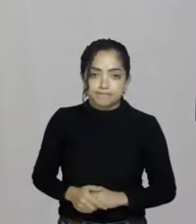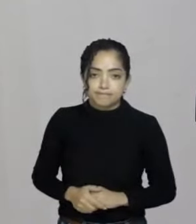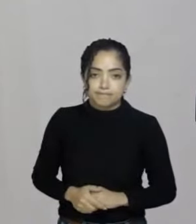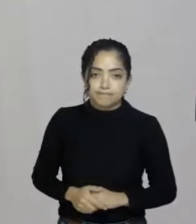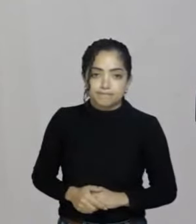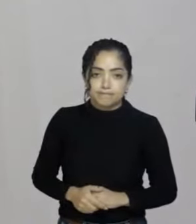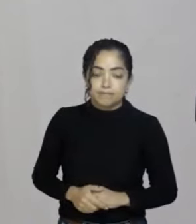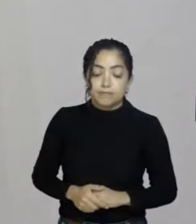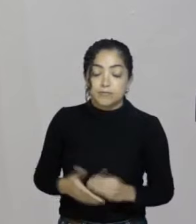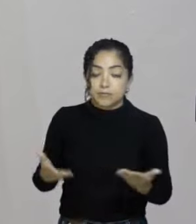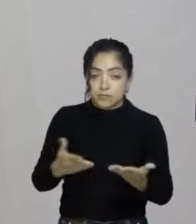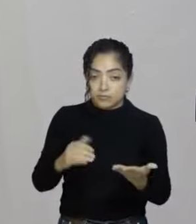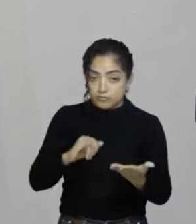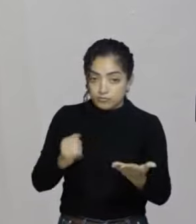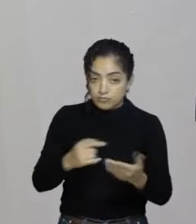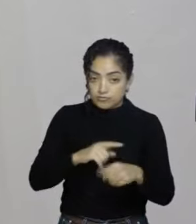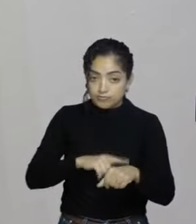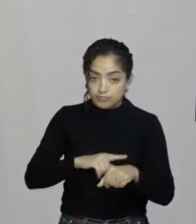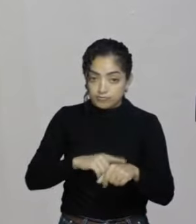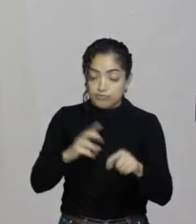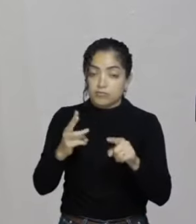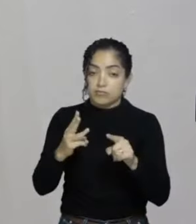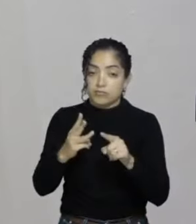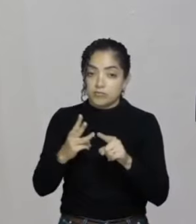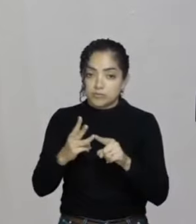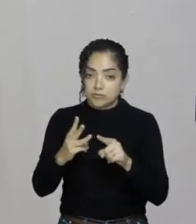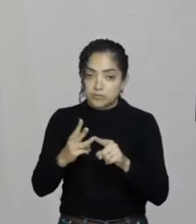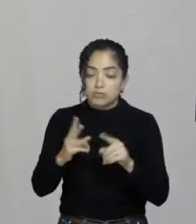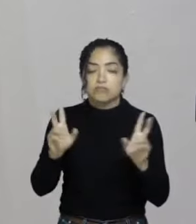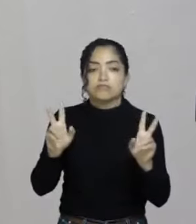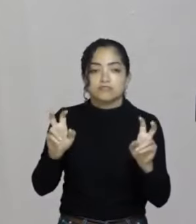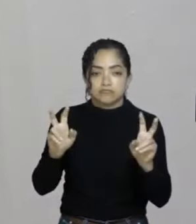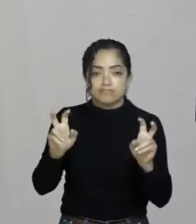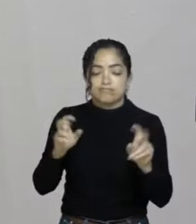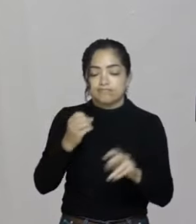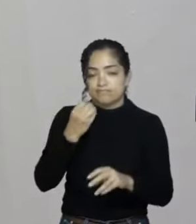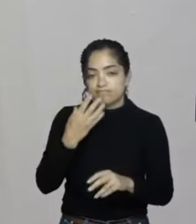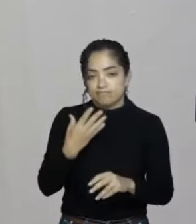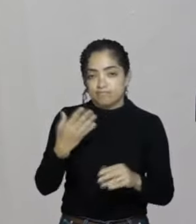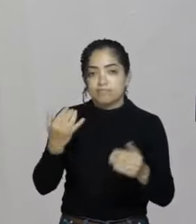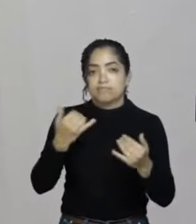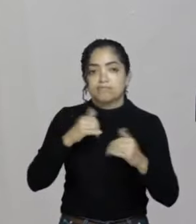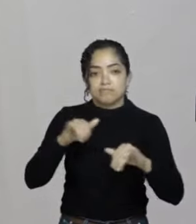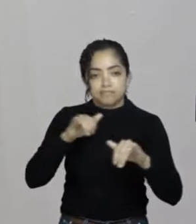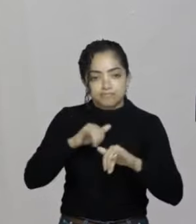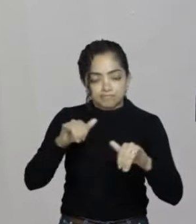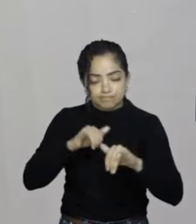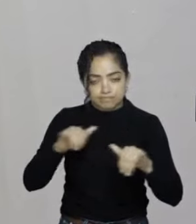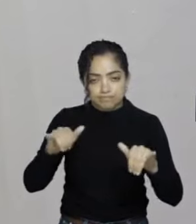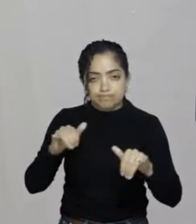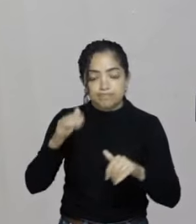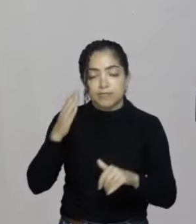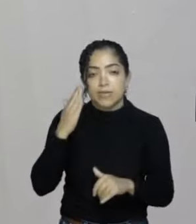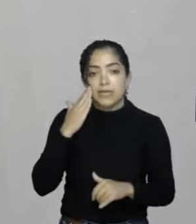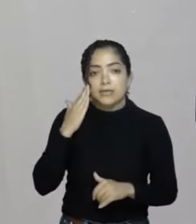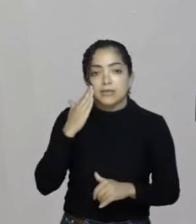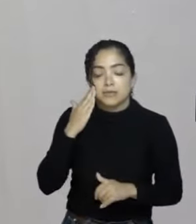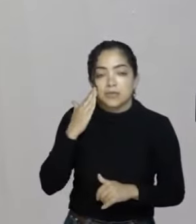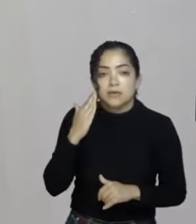eu vou aproveitar meu tempo então no terceiro assunto que esse é um assunto muito bom uma informação muito boa que a gente já sabe